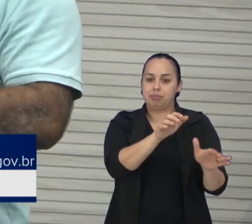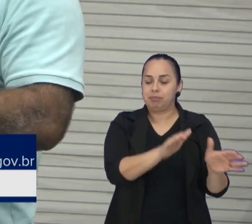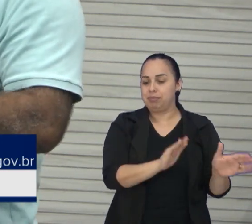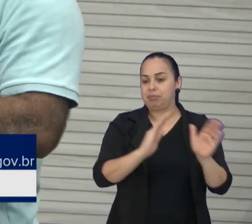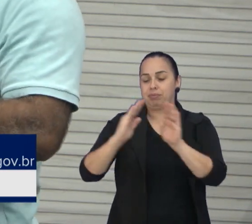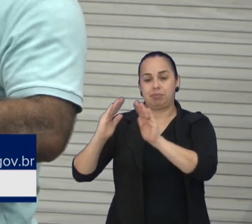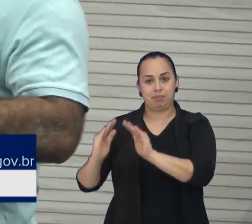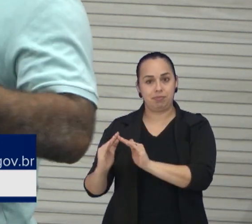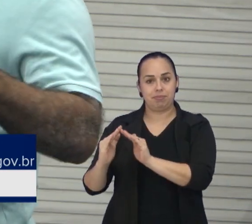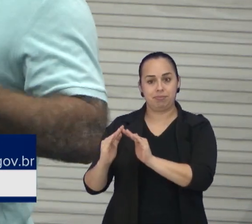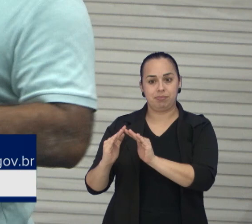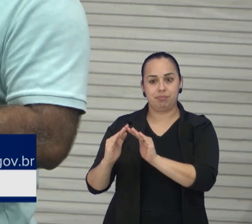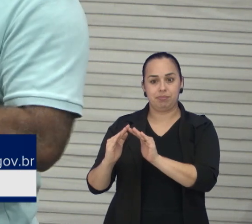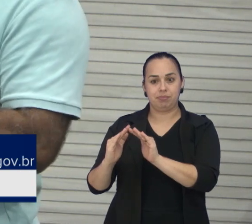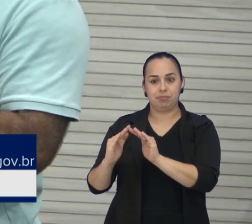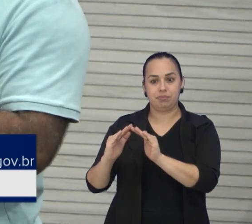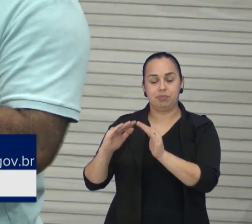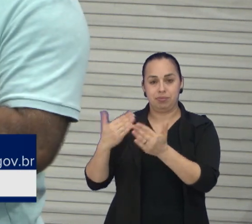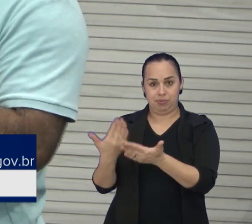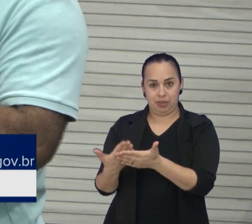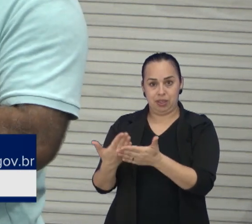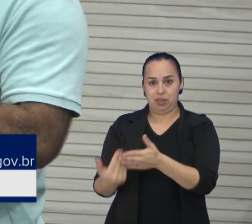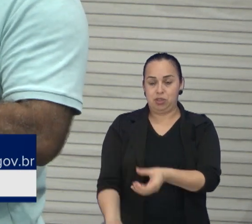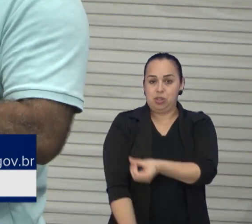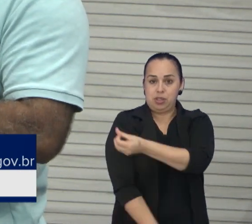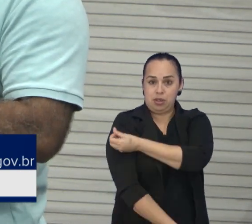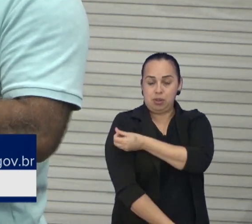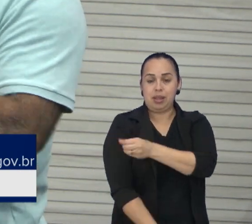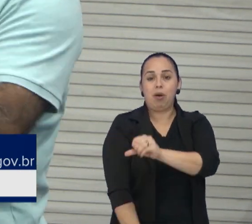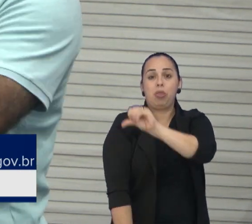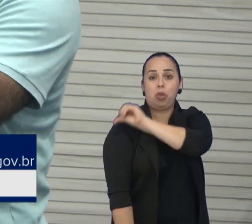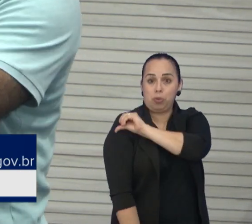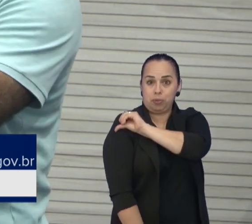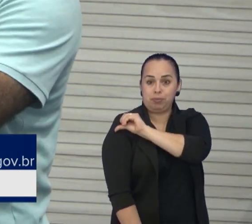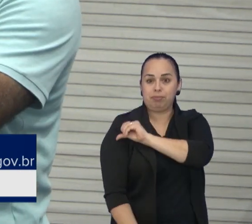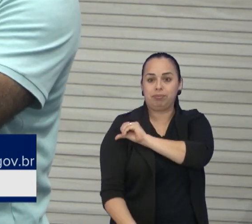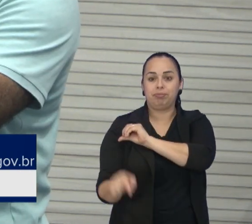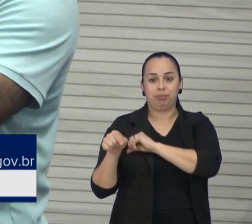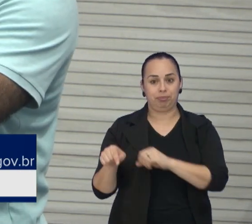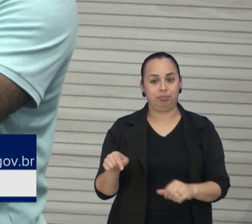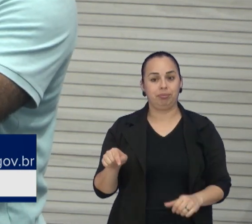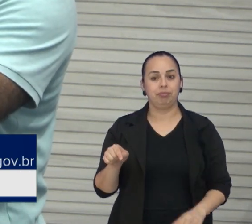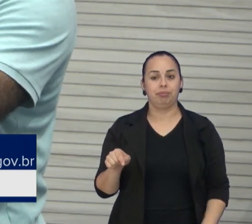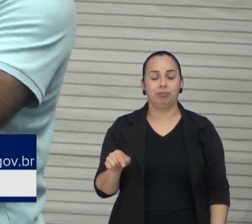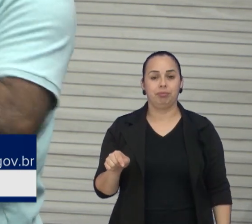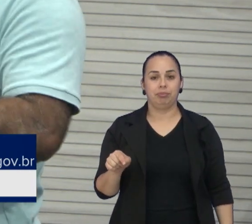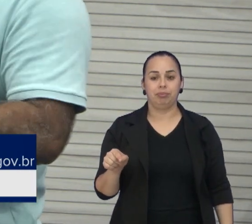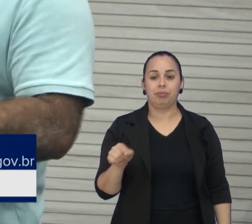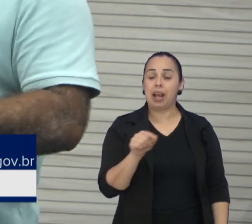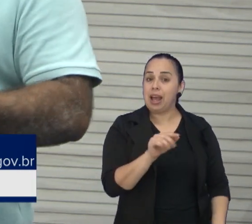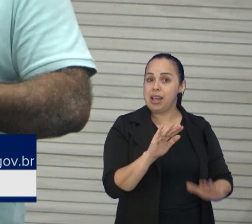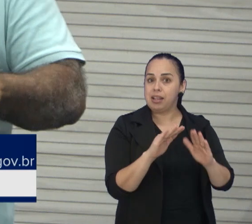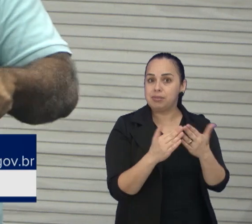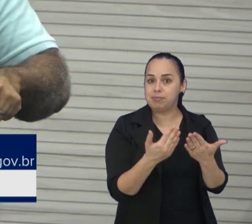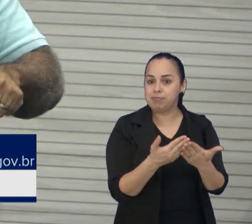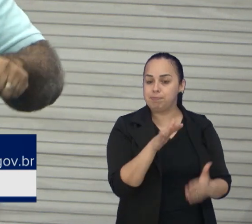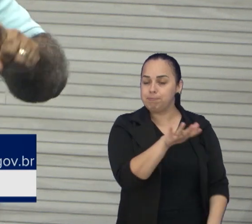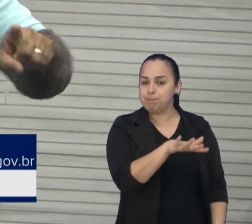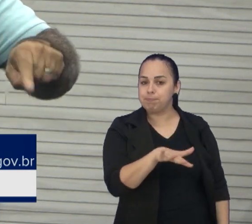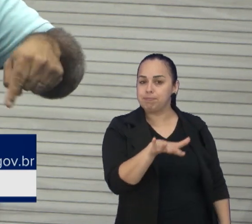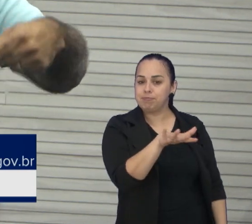professora Alda, que é de 6º até o 9º ano. E ali, Marcão, aquela escola,